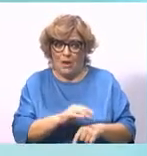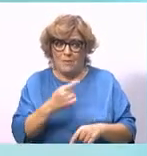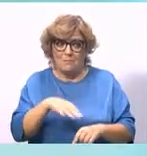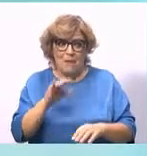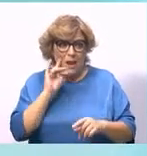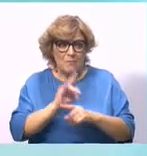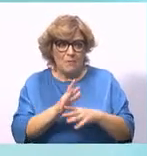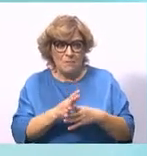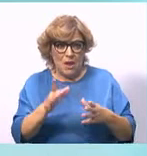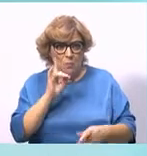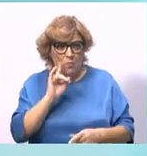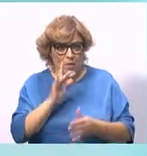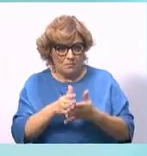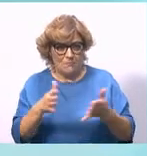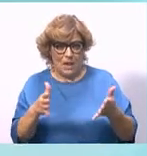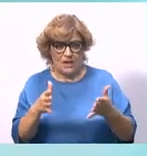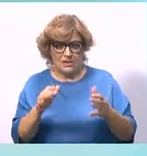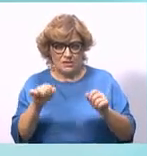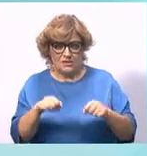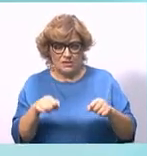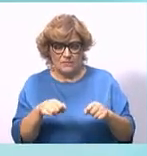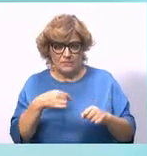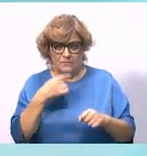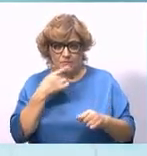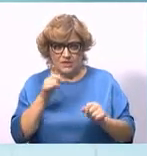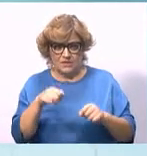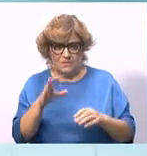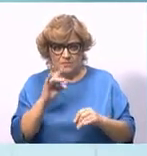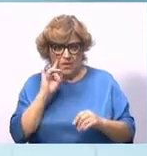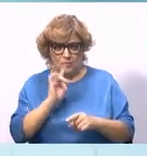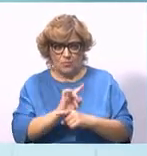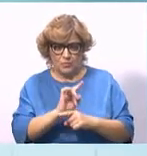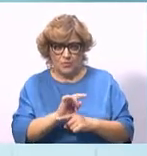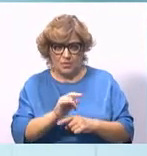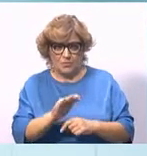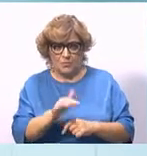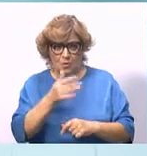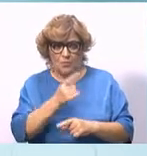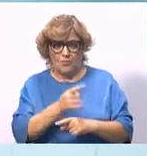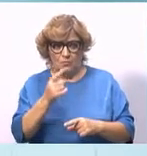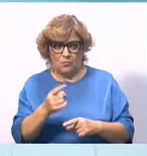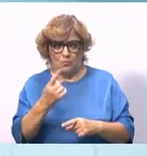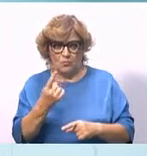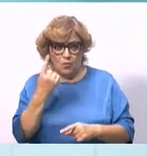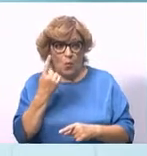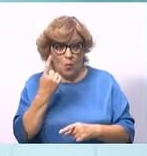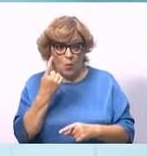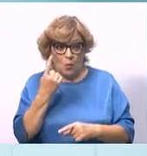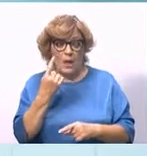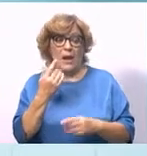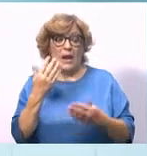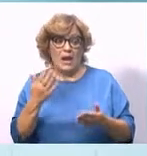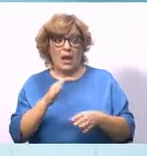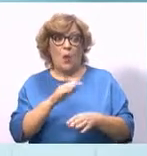do que nos homens, os calos? Sim, diria que sim, que é mais comum e fundamentalmente porque, de facto, um dos fatores